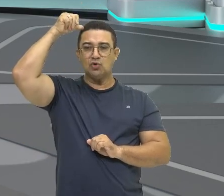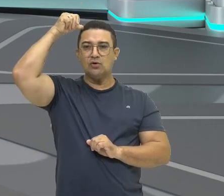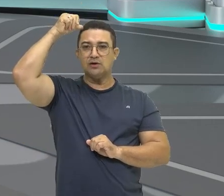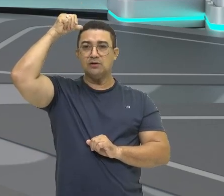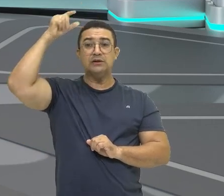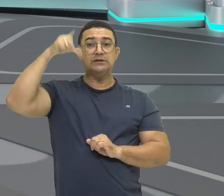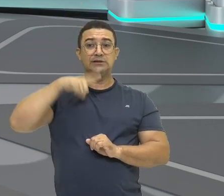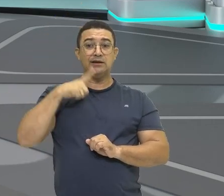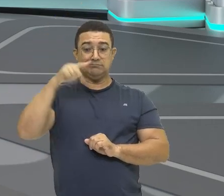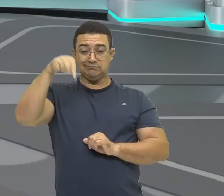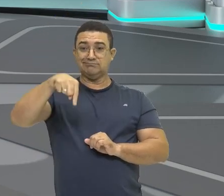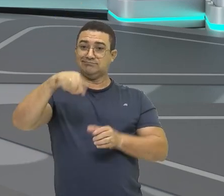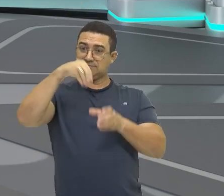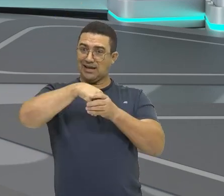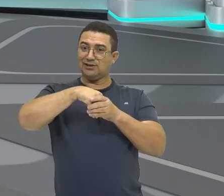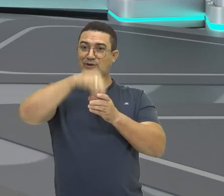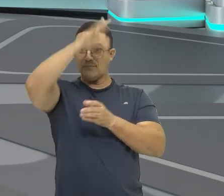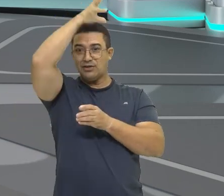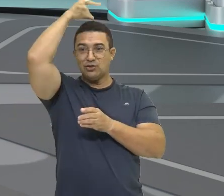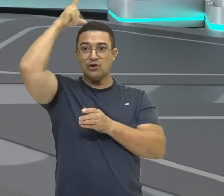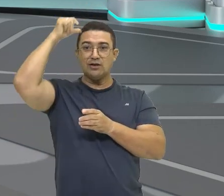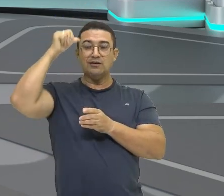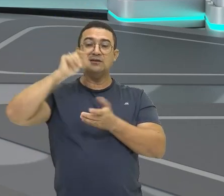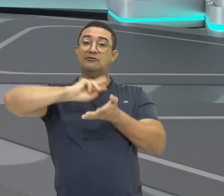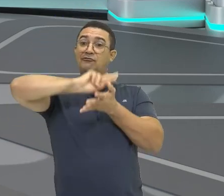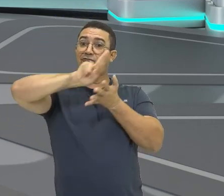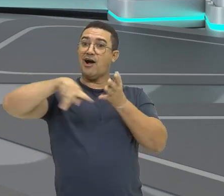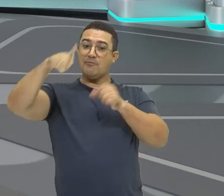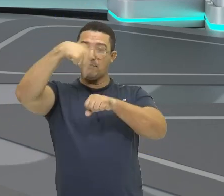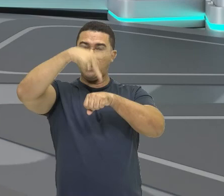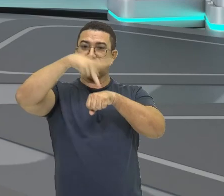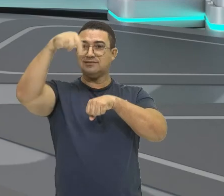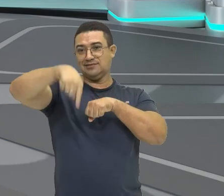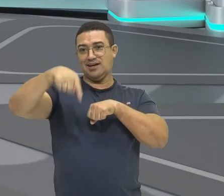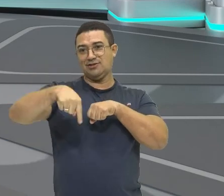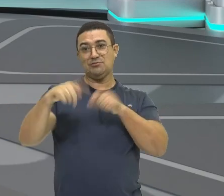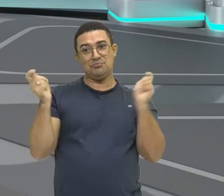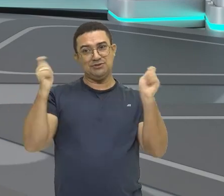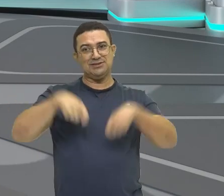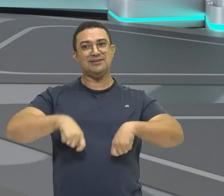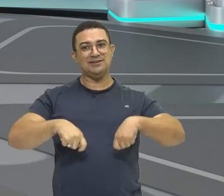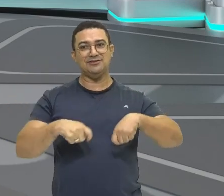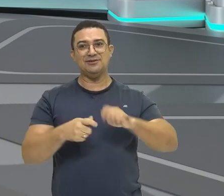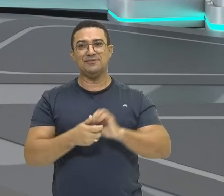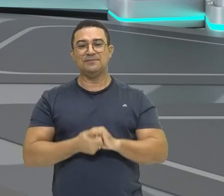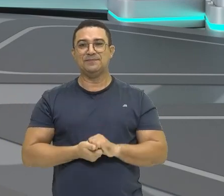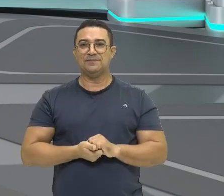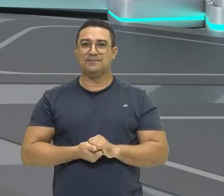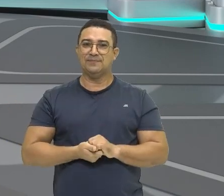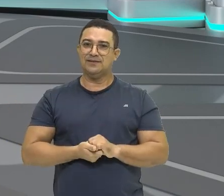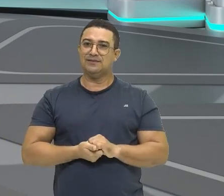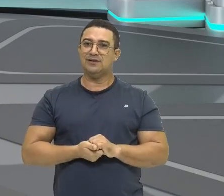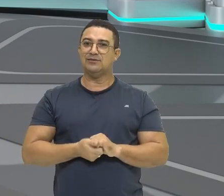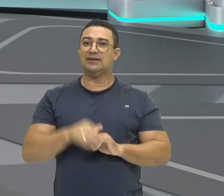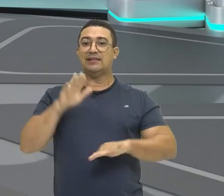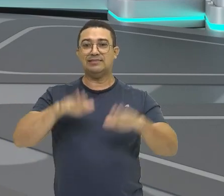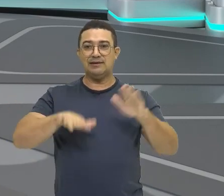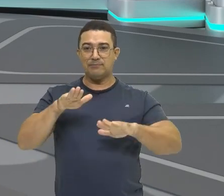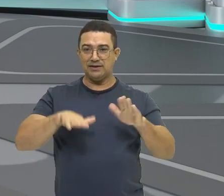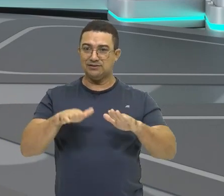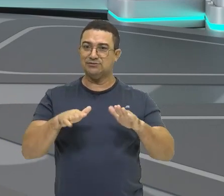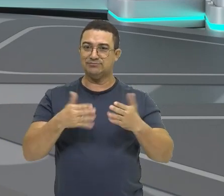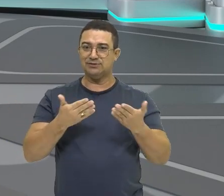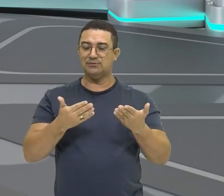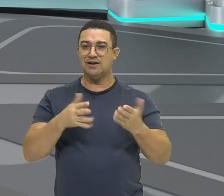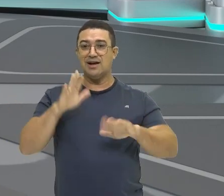vários países dentro do Amazonas, verdade. Não é verdade? E aí, o que é? É difícil acesso. A realidade geográfica do Amazonas